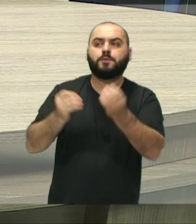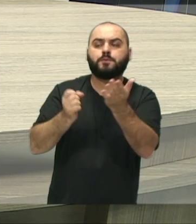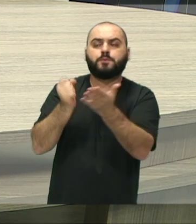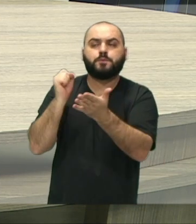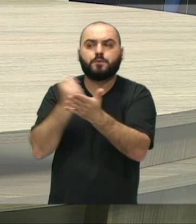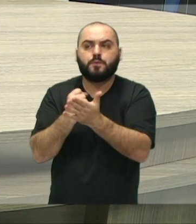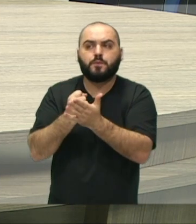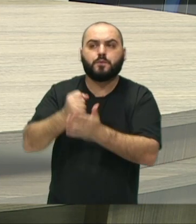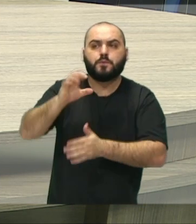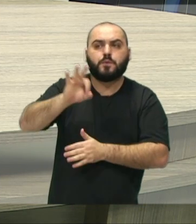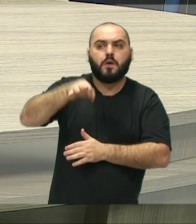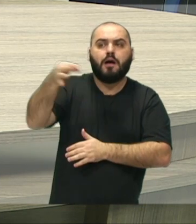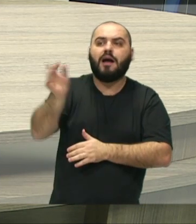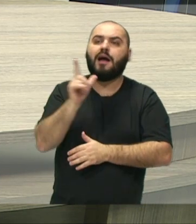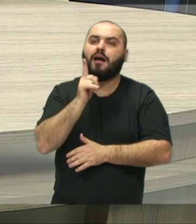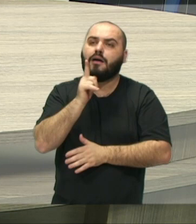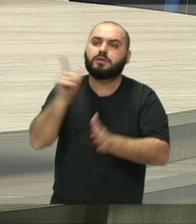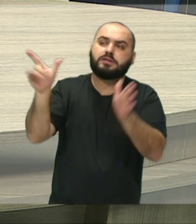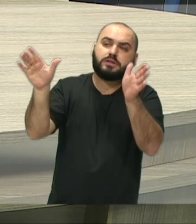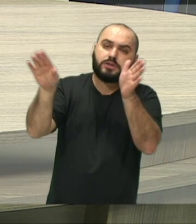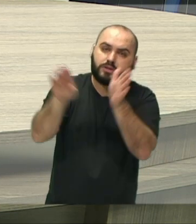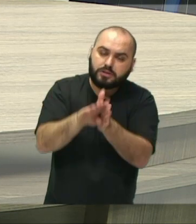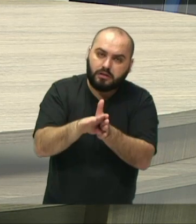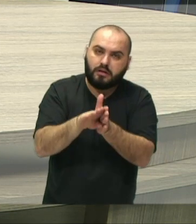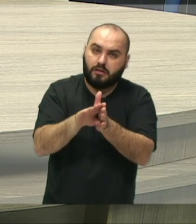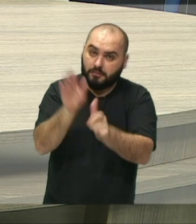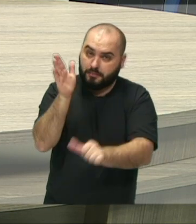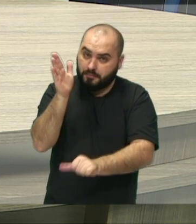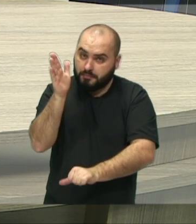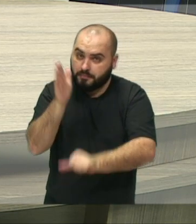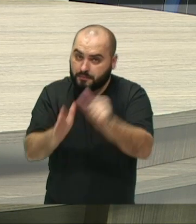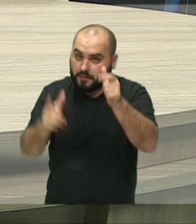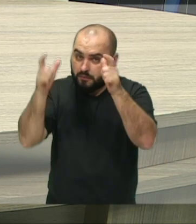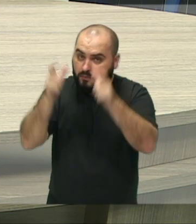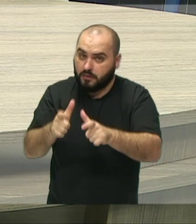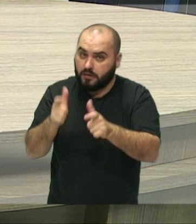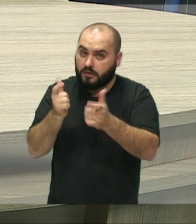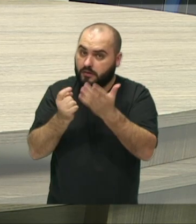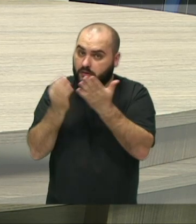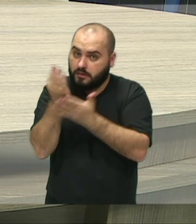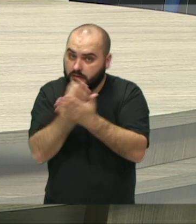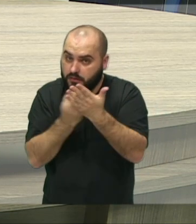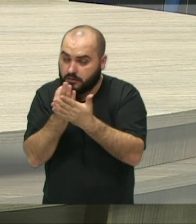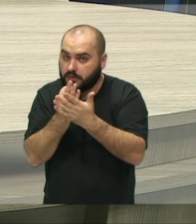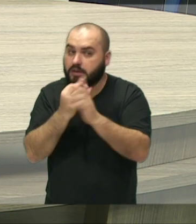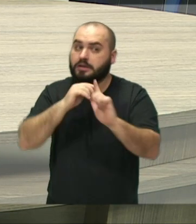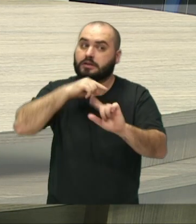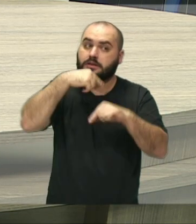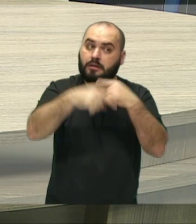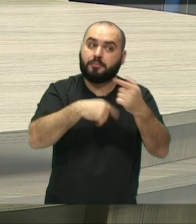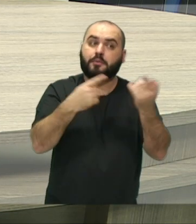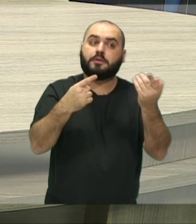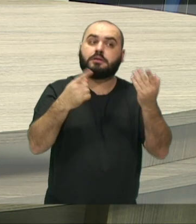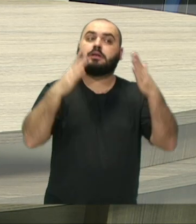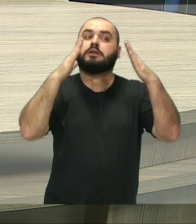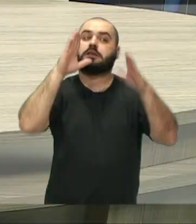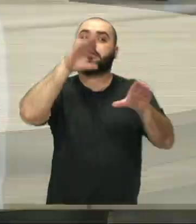dessa água que está chegando primeiro na estação de tratamento e depois nos lares de